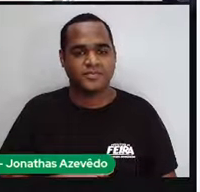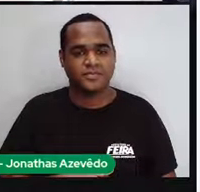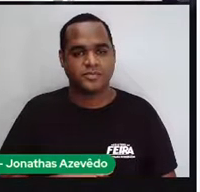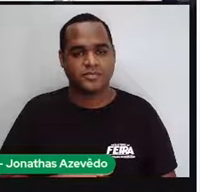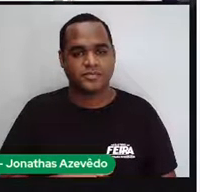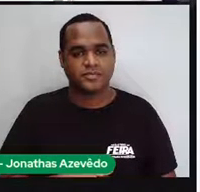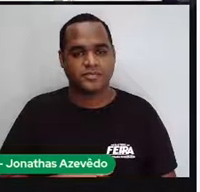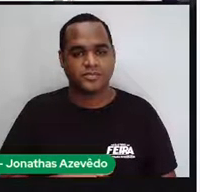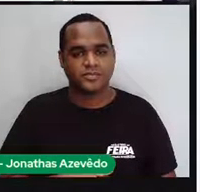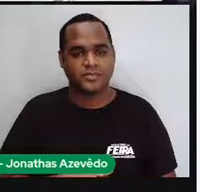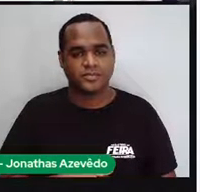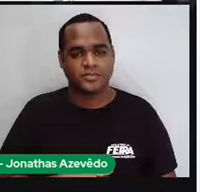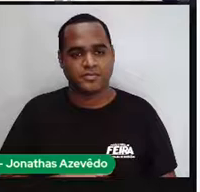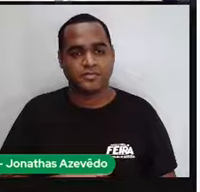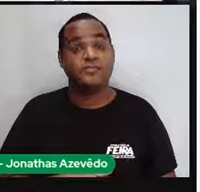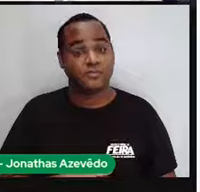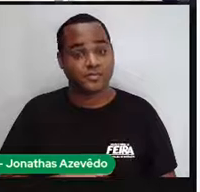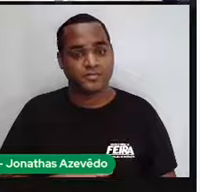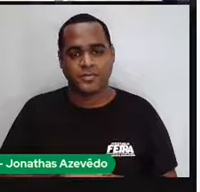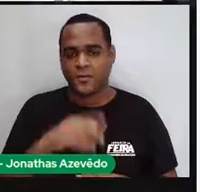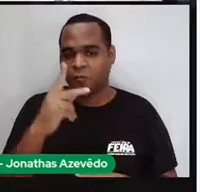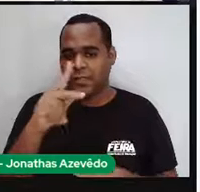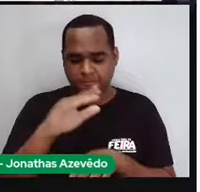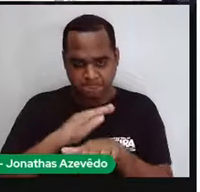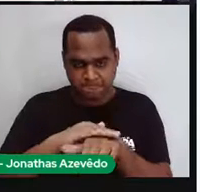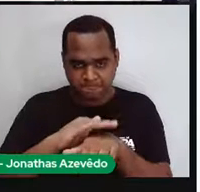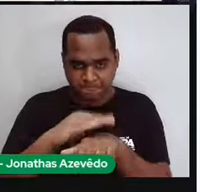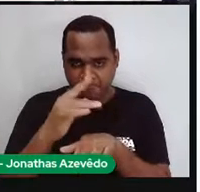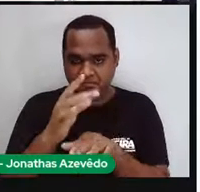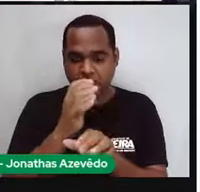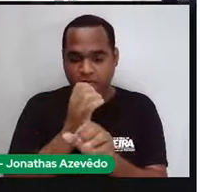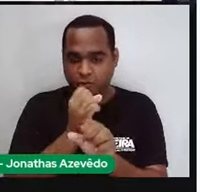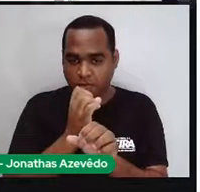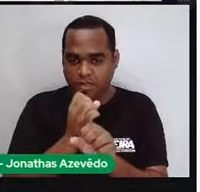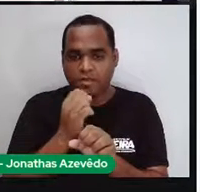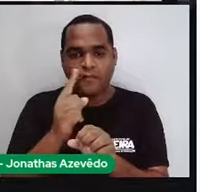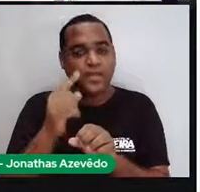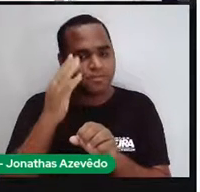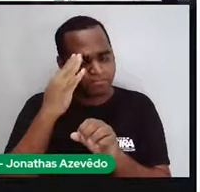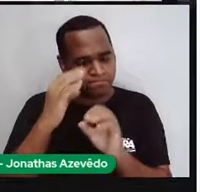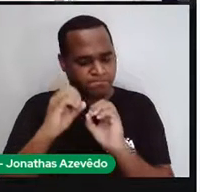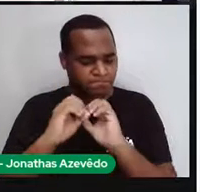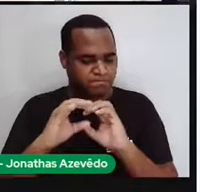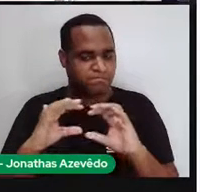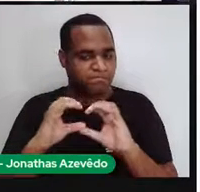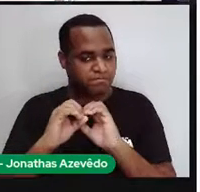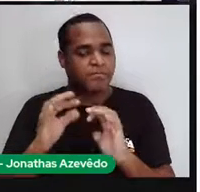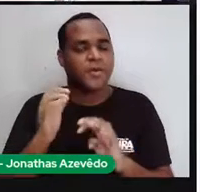Oi ó e vai comprando e vai descobrindo em